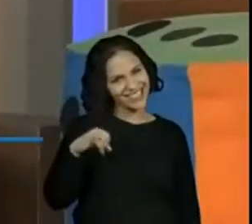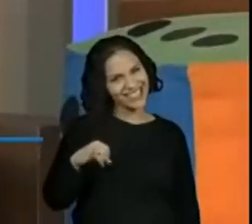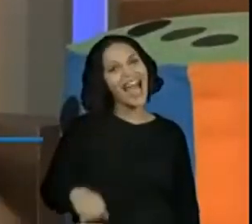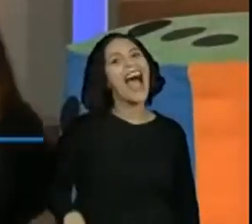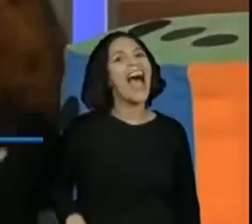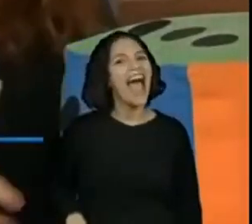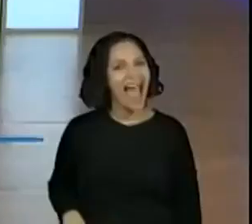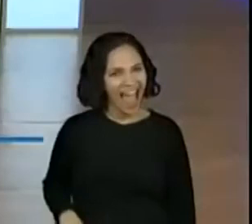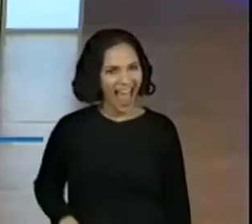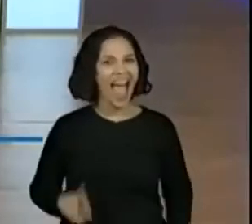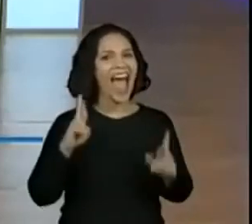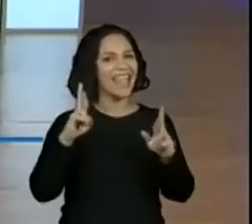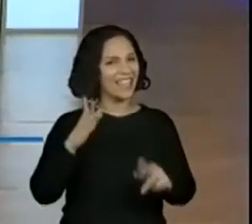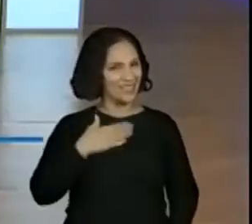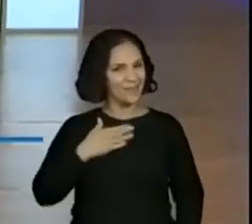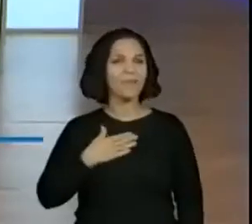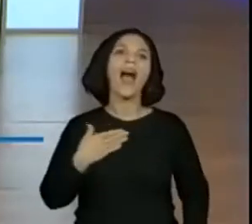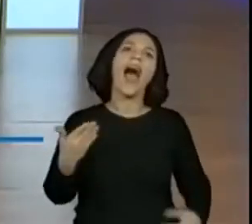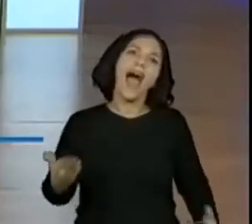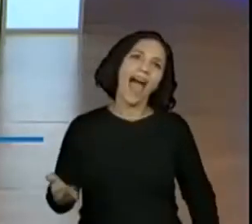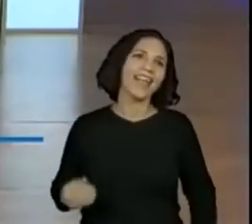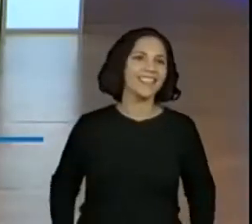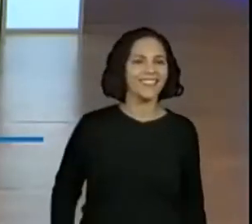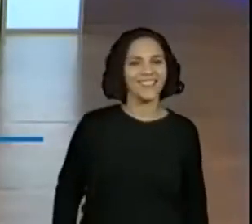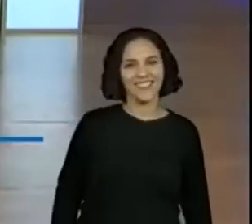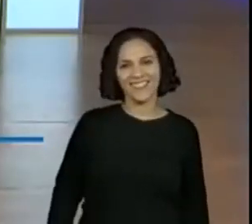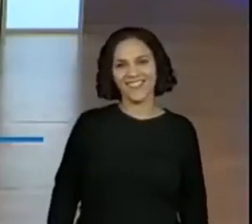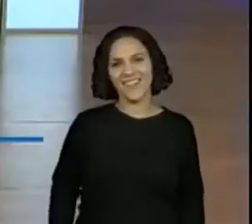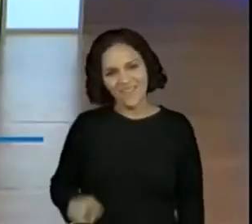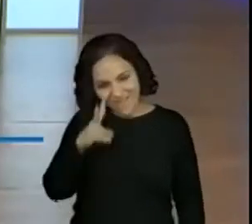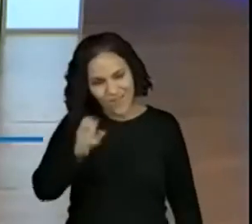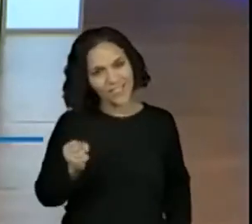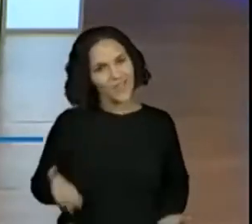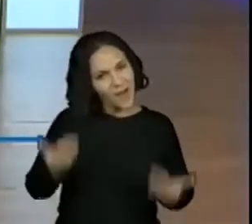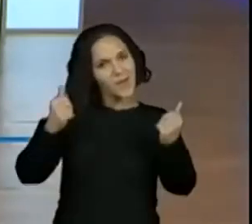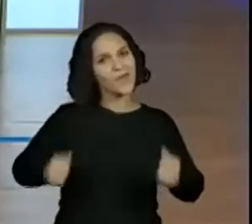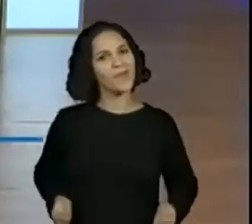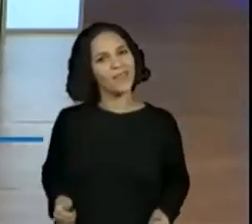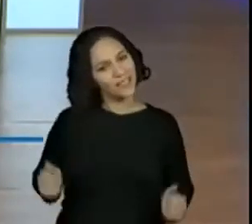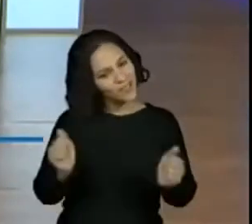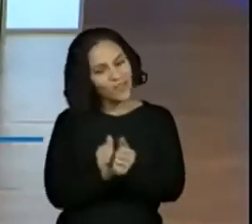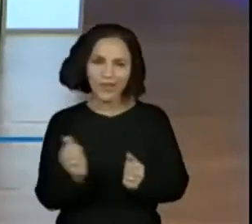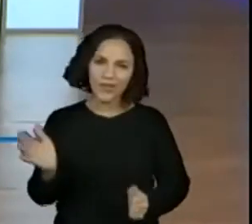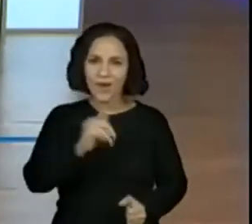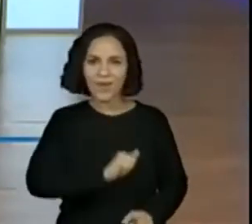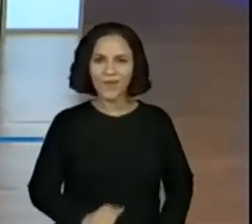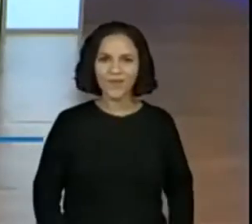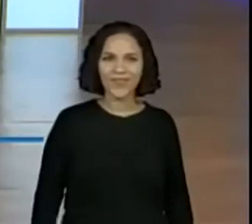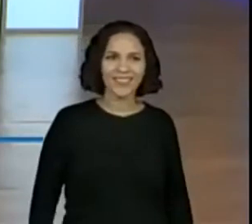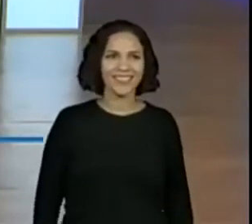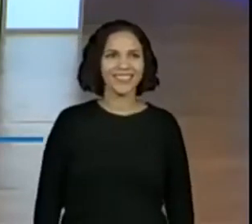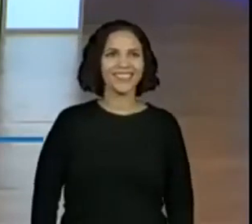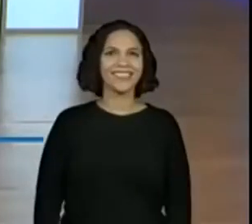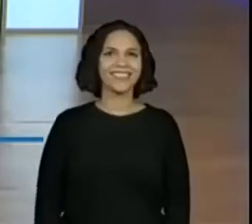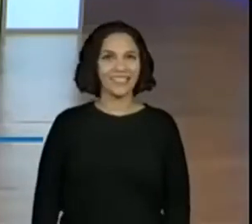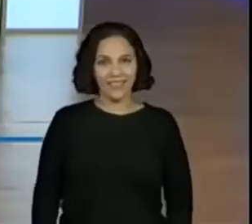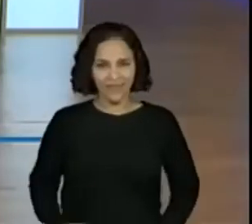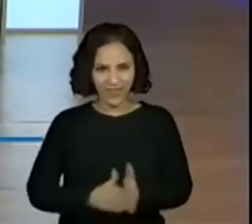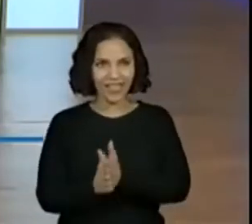Tá torcendo para mim tá vendo barato força força vamos